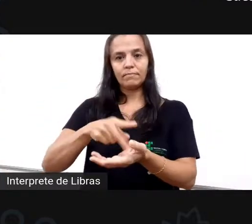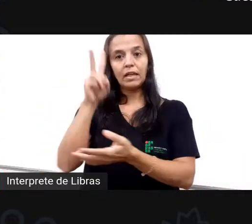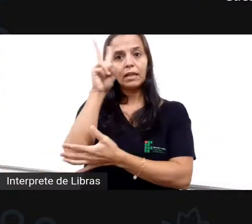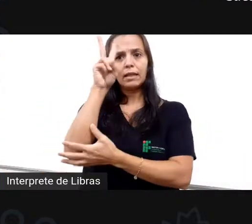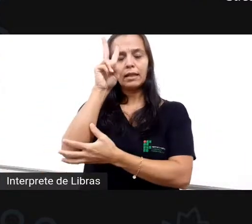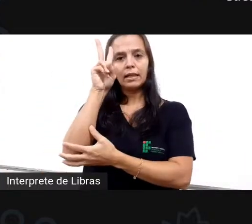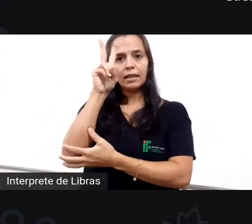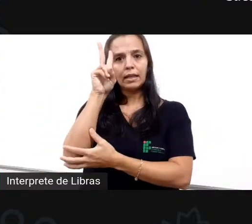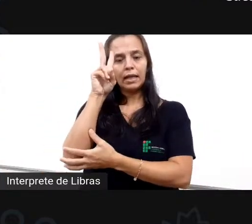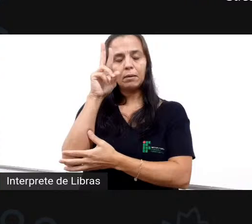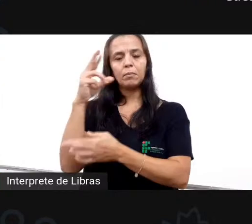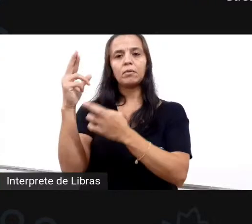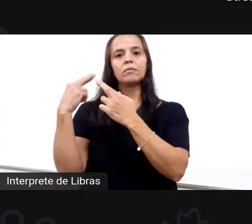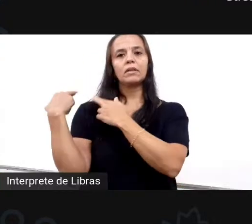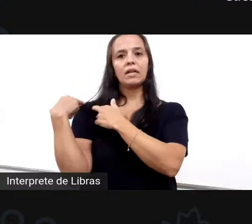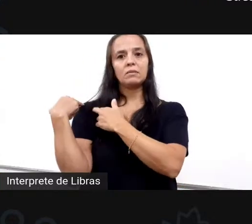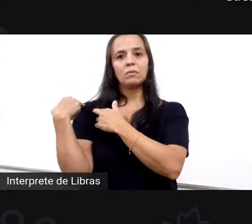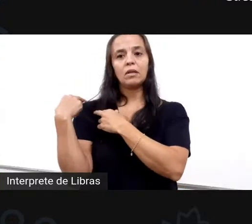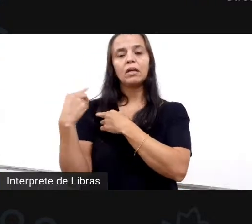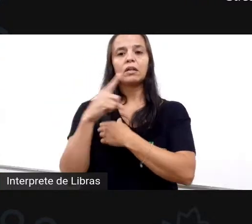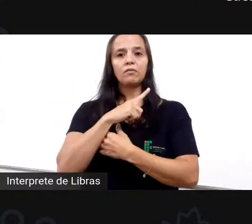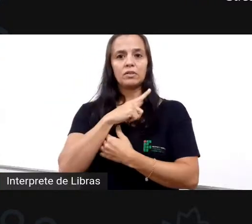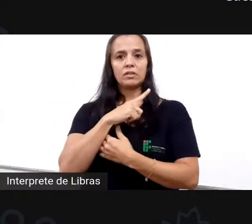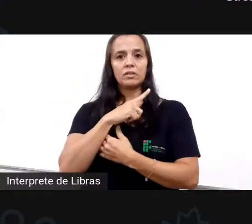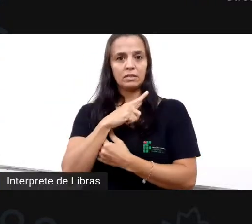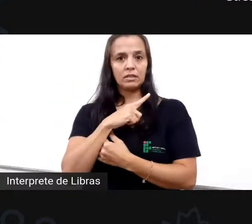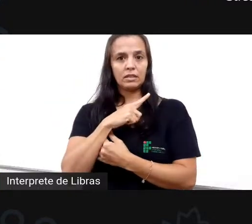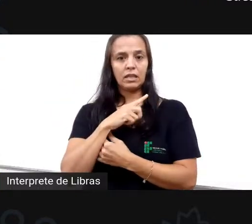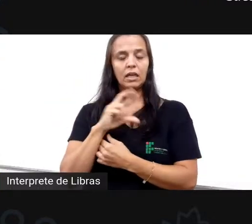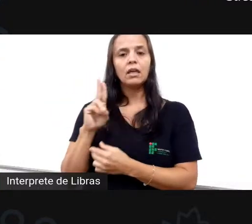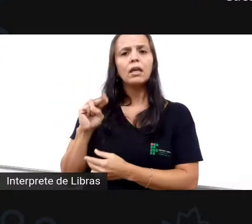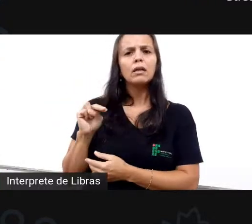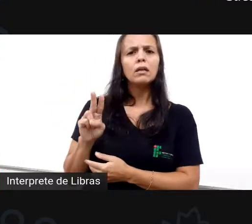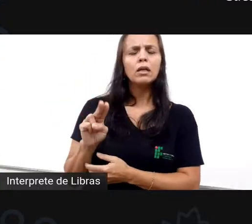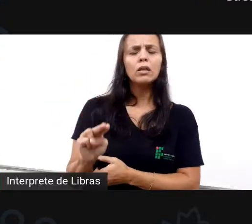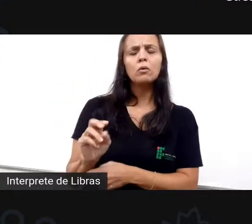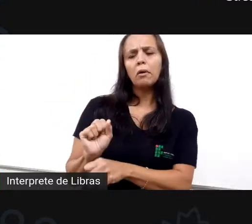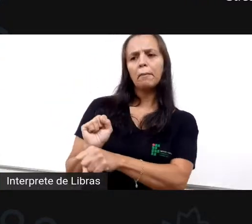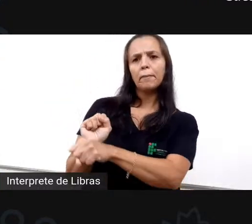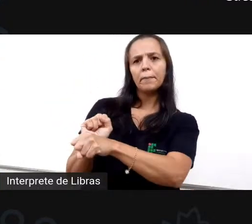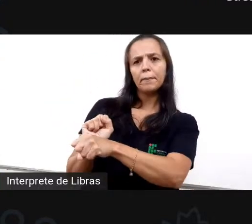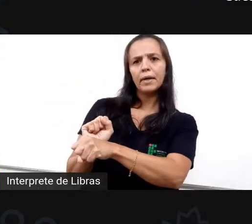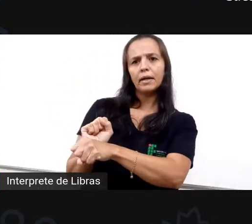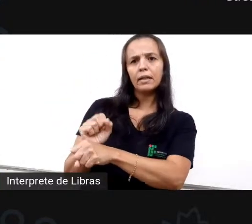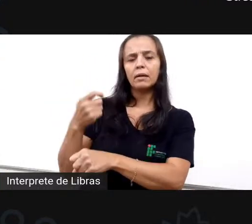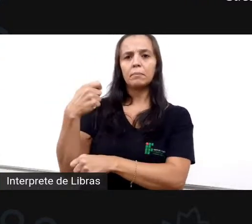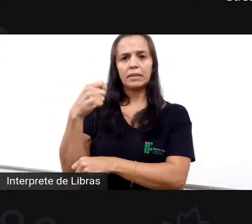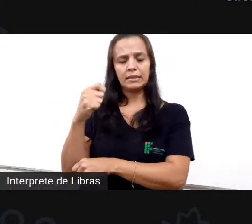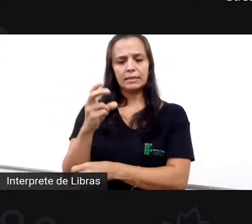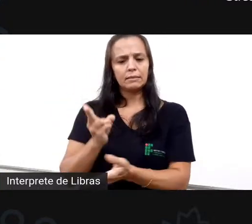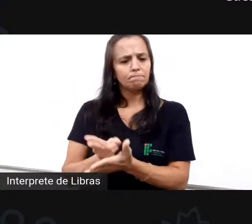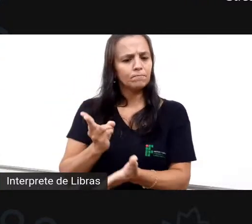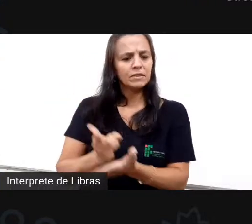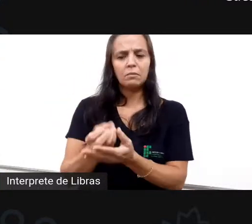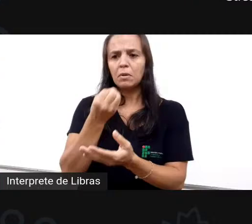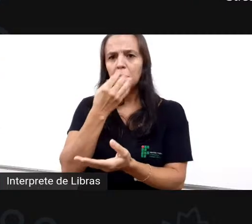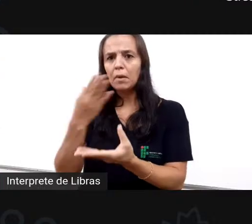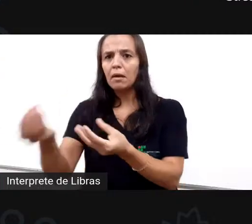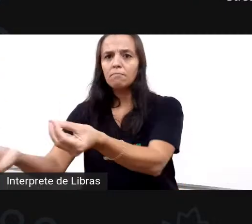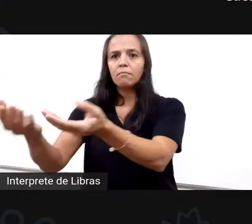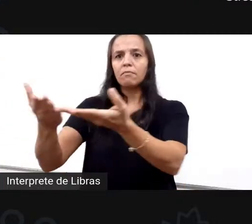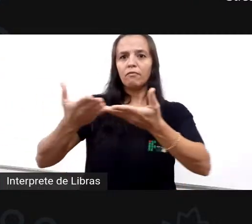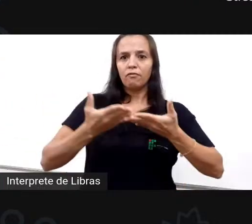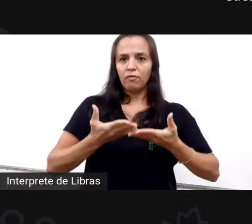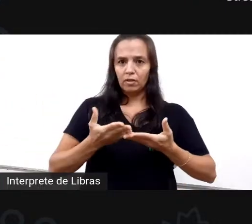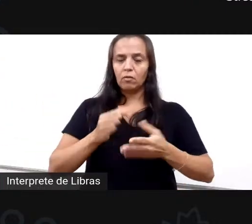da responsabilidade que carregam e nunca se acomodem. Vocês serão sempre bem-vindos aos cursos